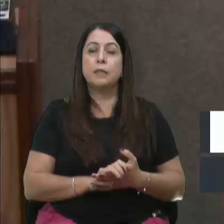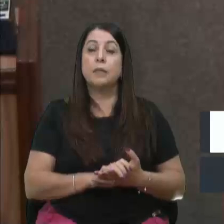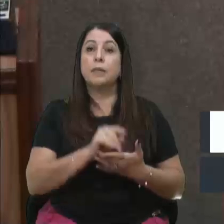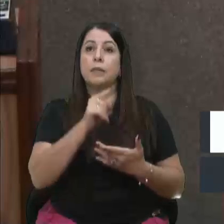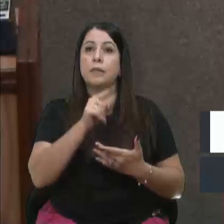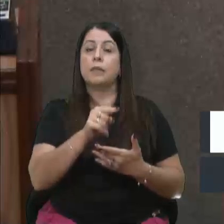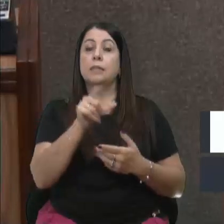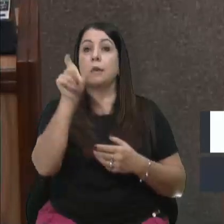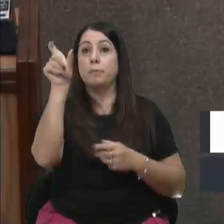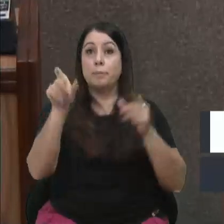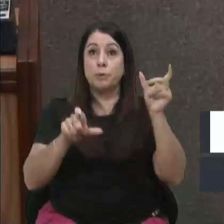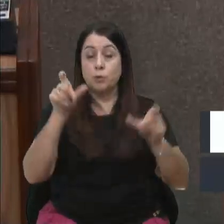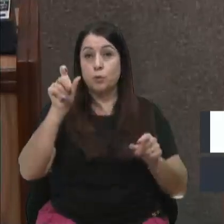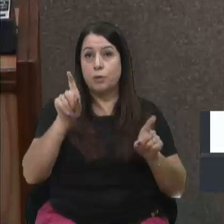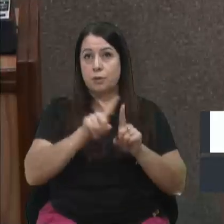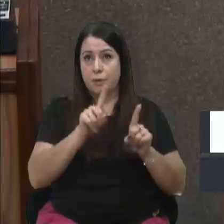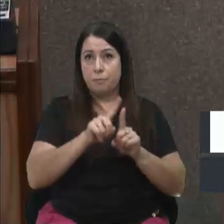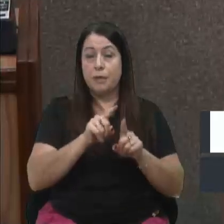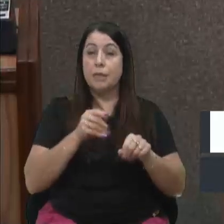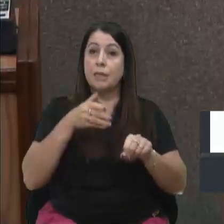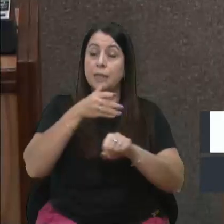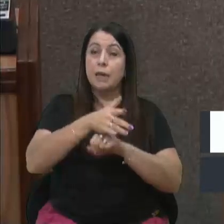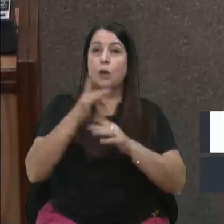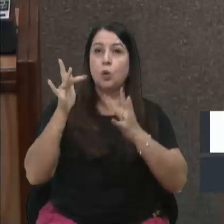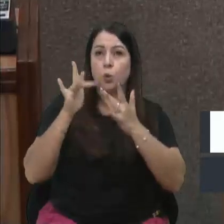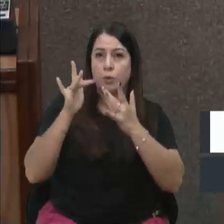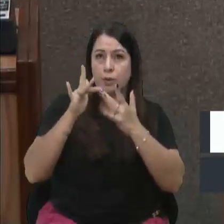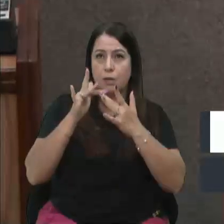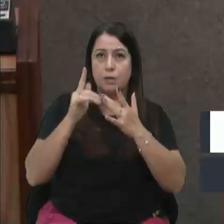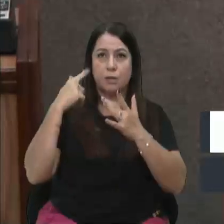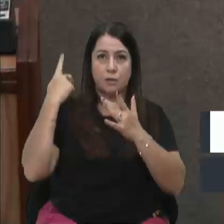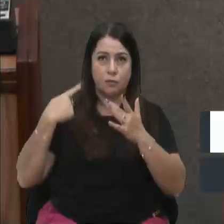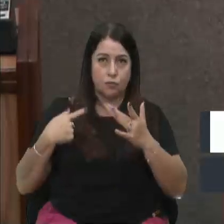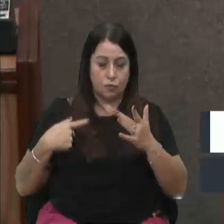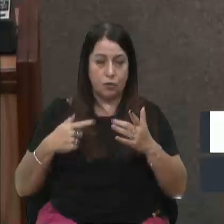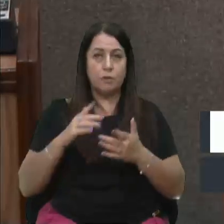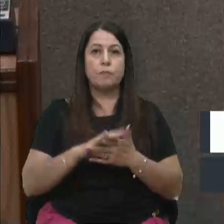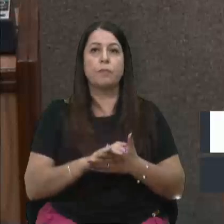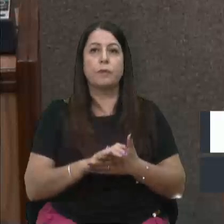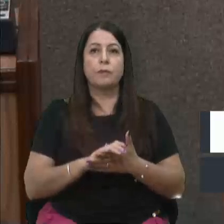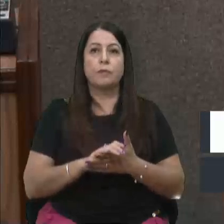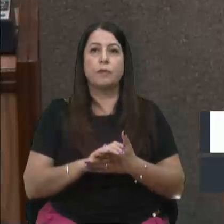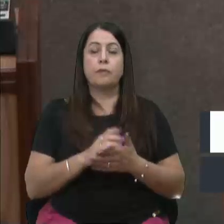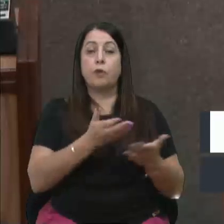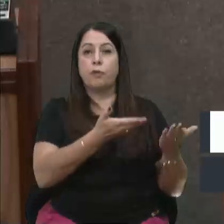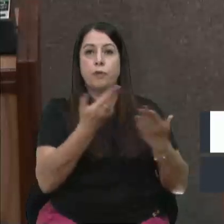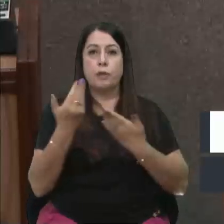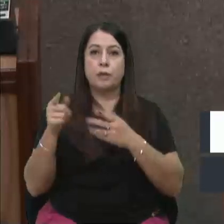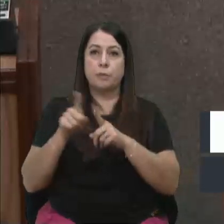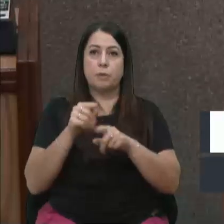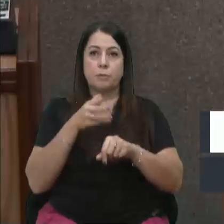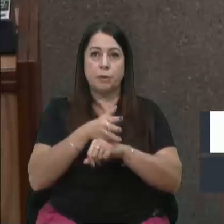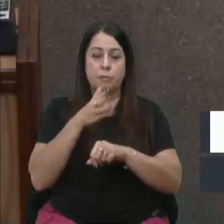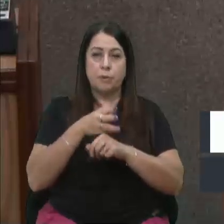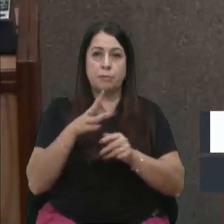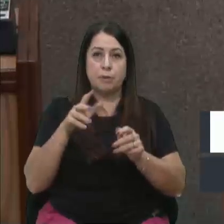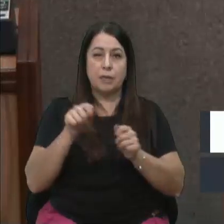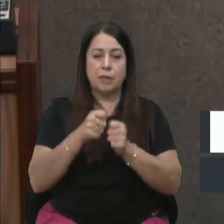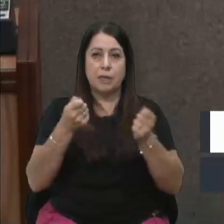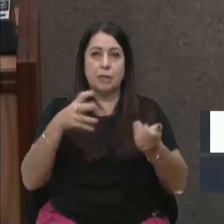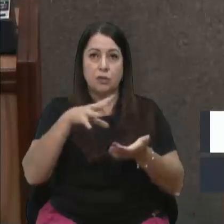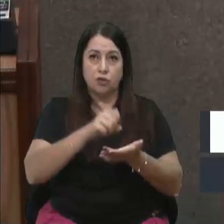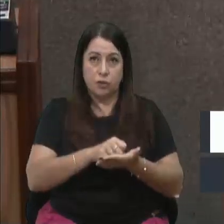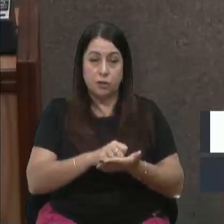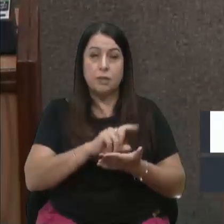Essas pessoas também, né, acabaram entrando em contato com a vereadora Gladys, então a vereadora Gladys foi convidada a participar da minha agenda.